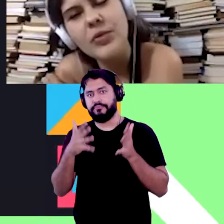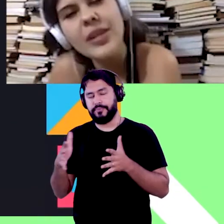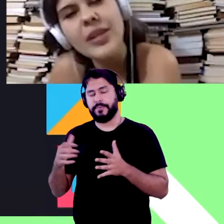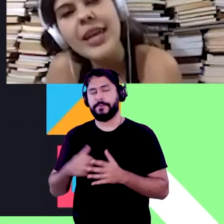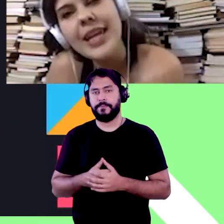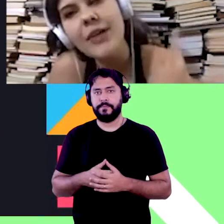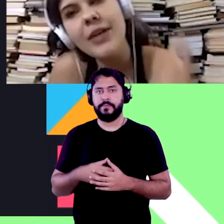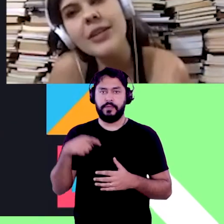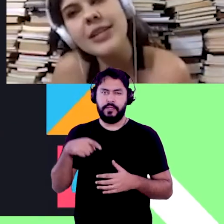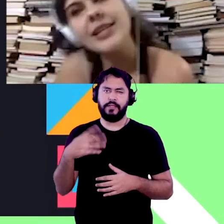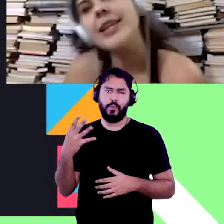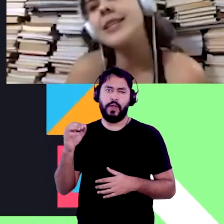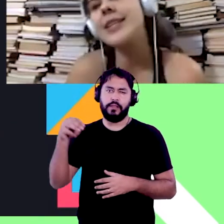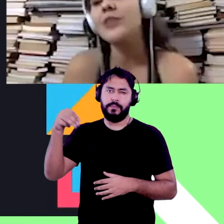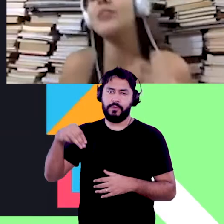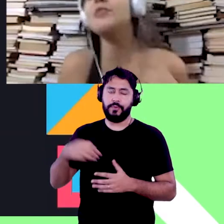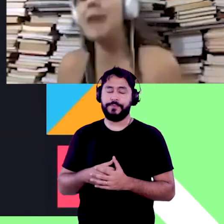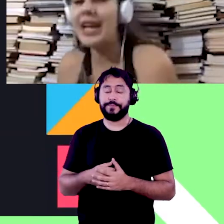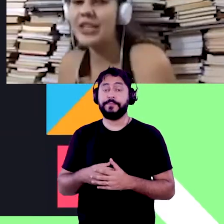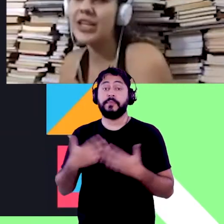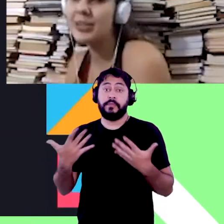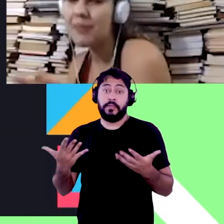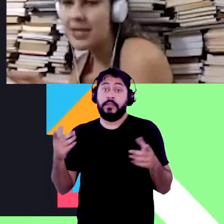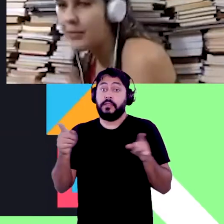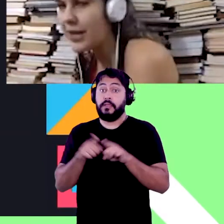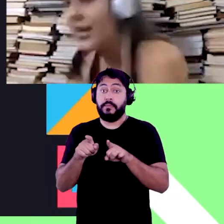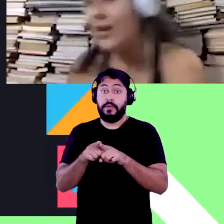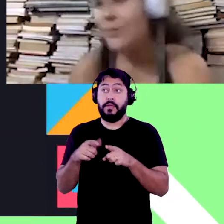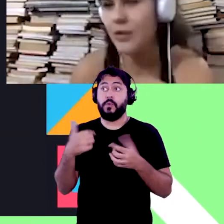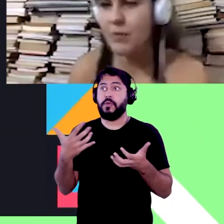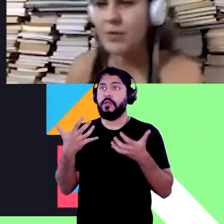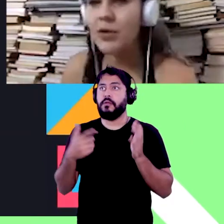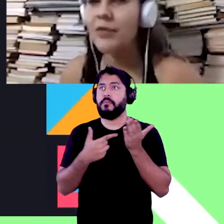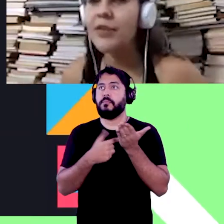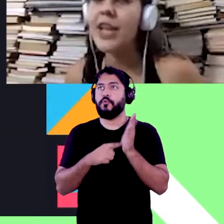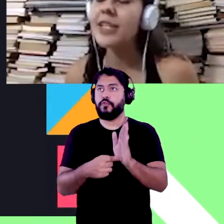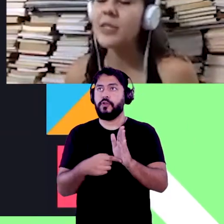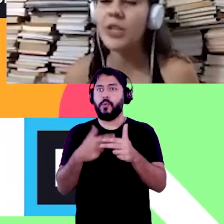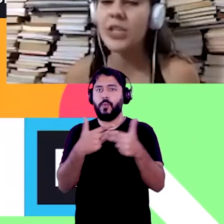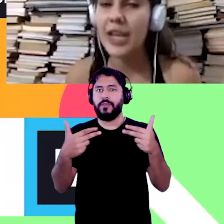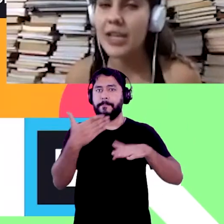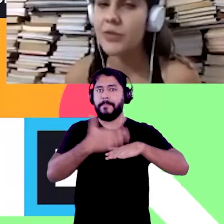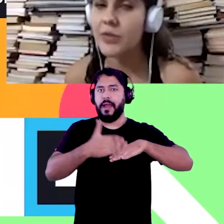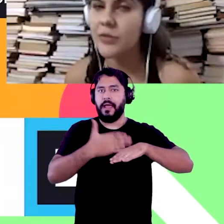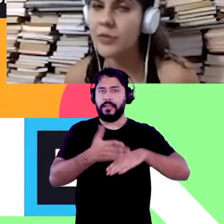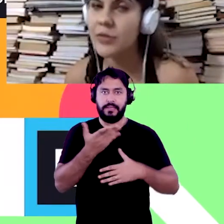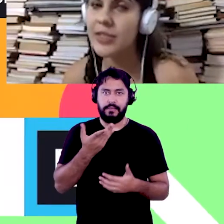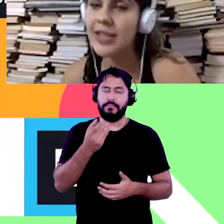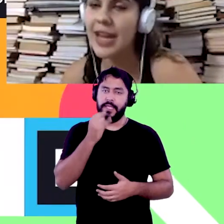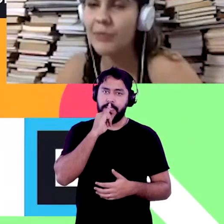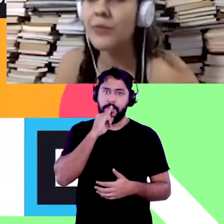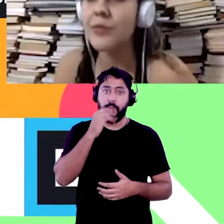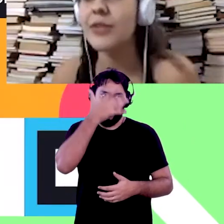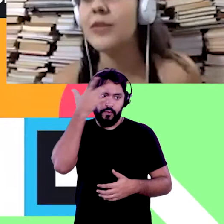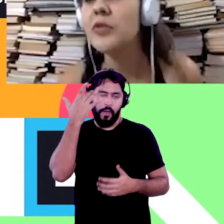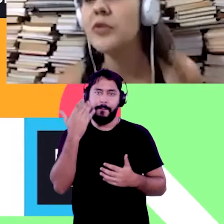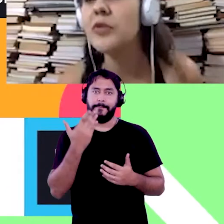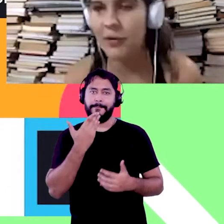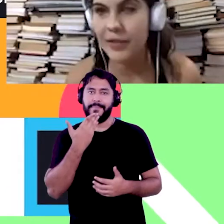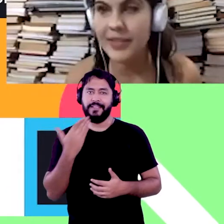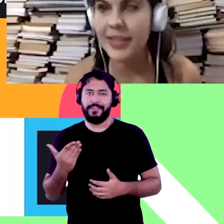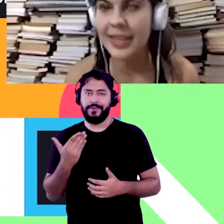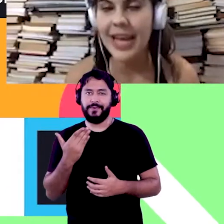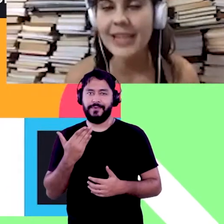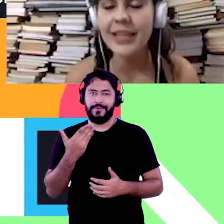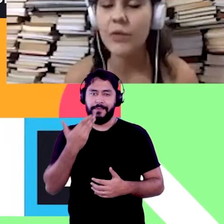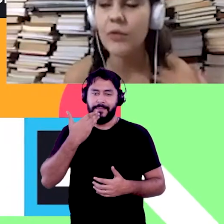minutos. E aí eu quero trazer essas questões práticas mesmo, né? O pessoal pediu referências, vou deixar aí uns perfis